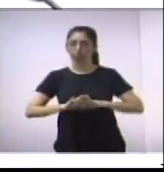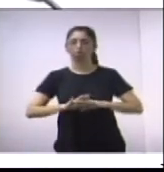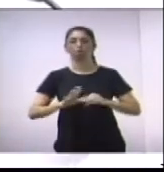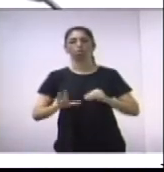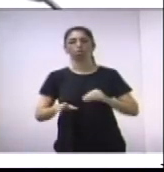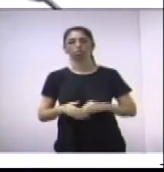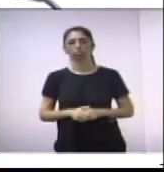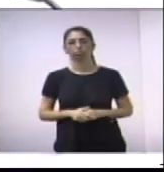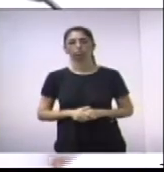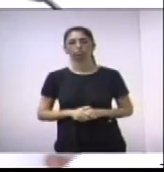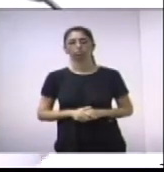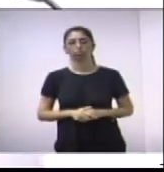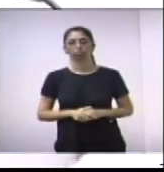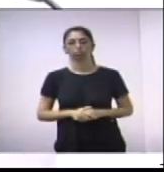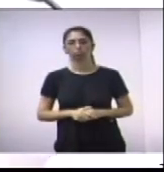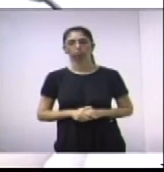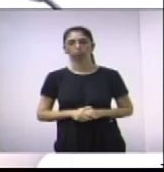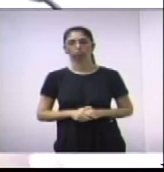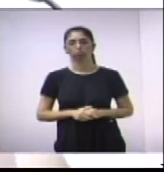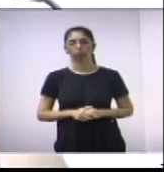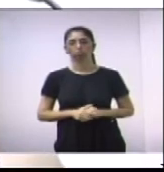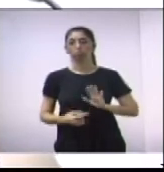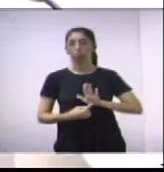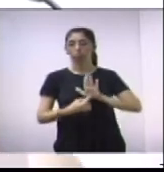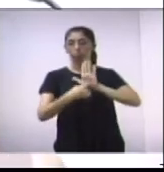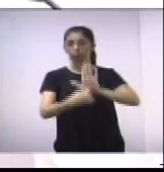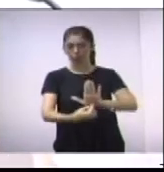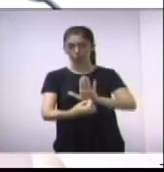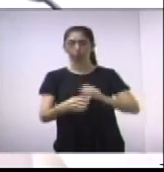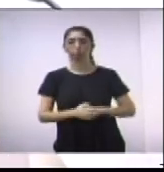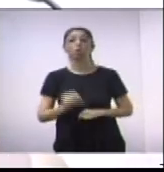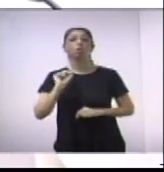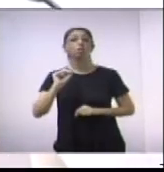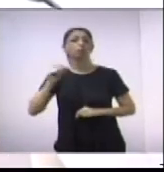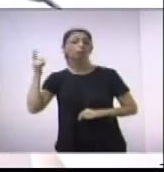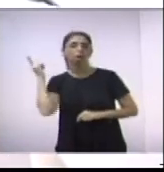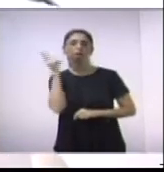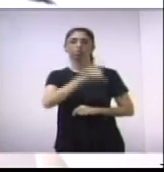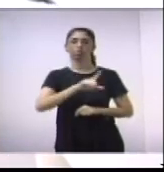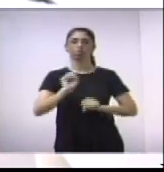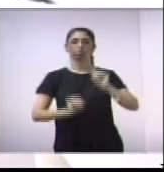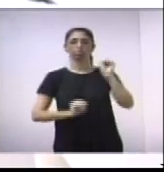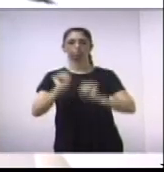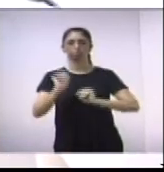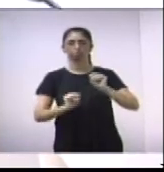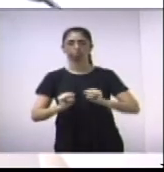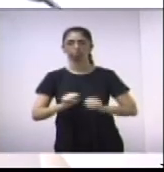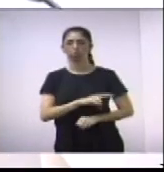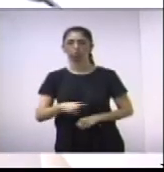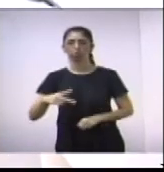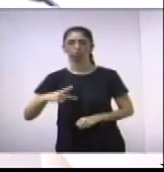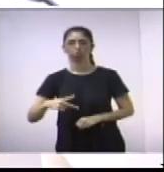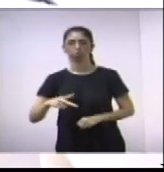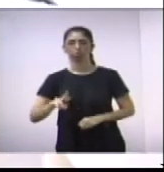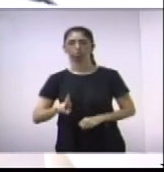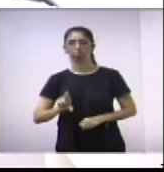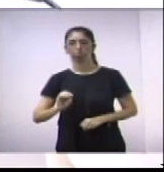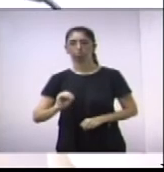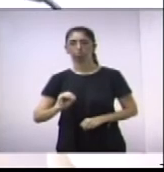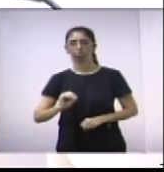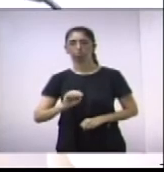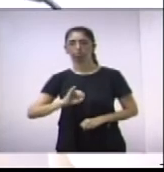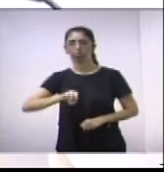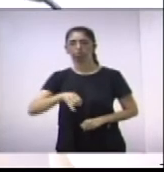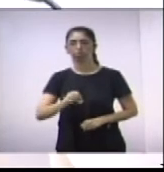frise-se, a vencedora real do referido certame licitatório foi a empresa Project. Entretanto, a